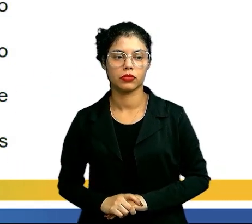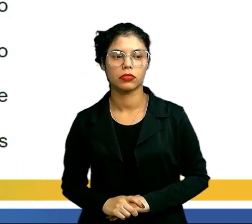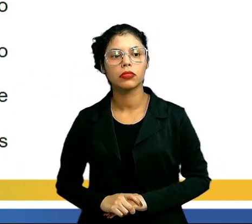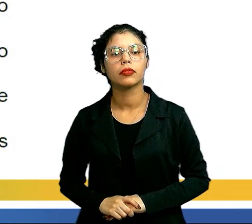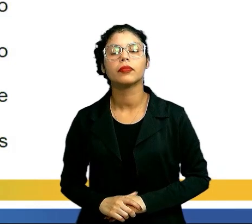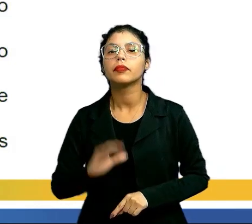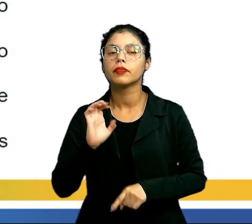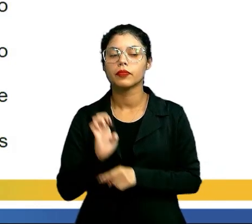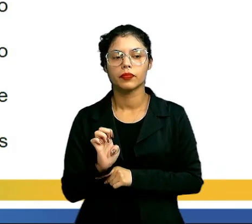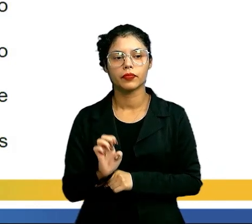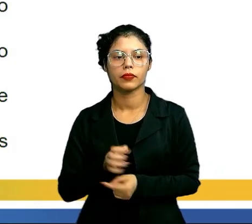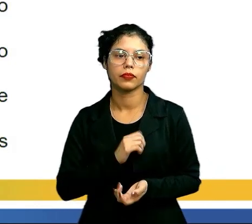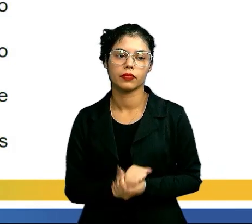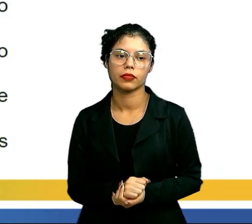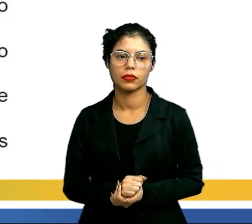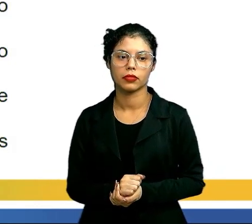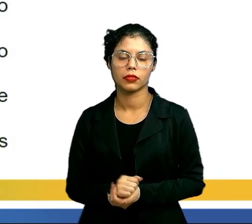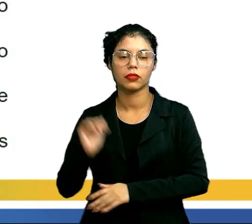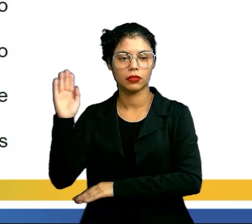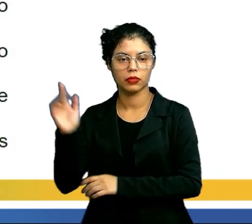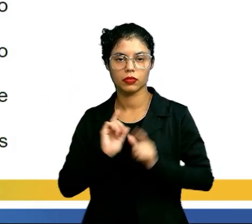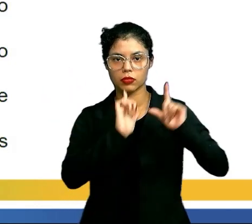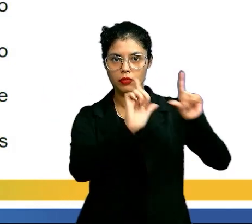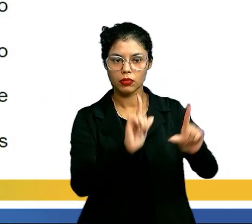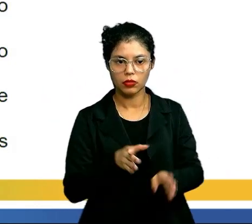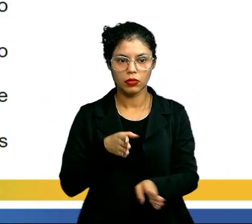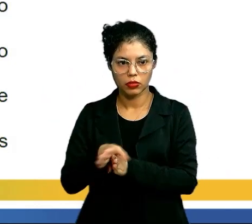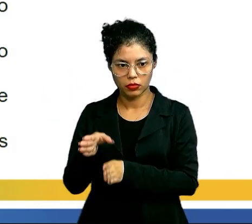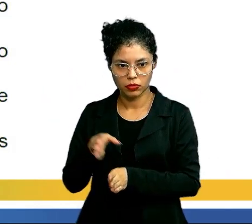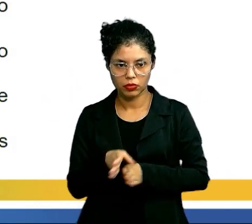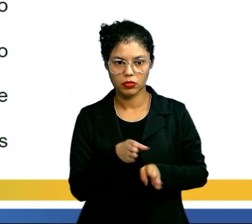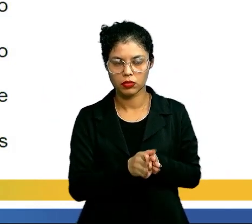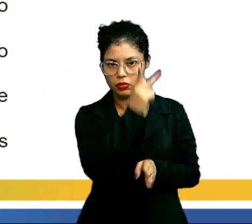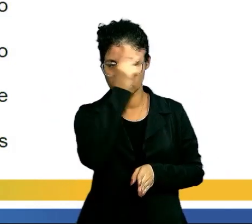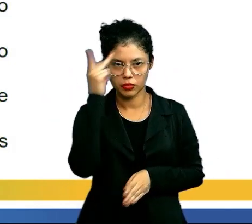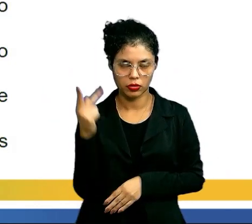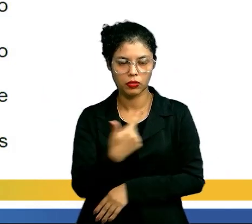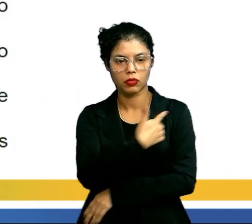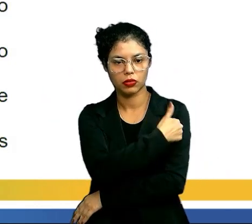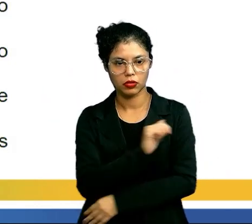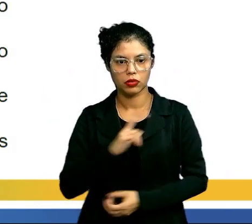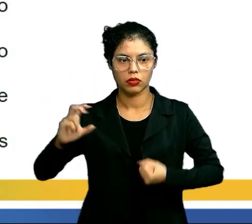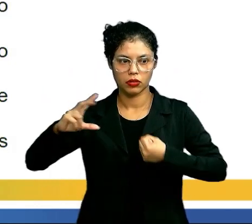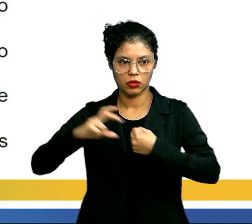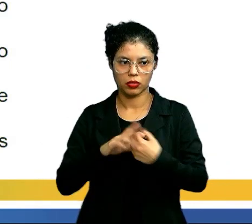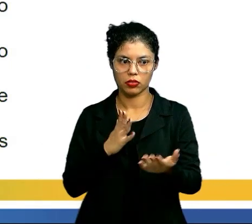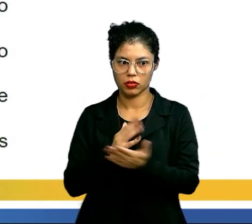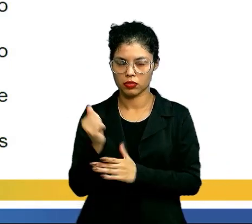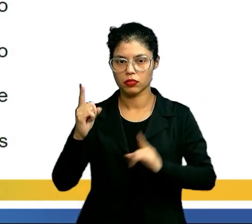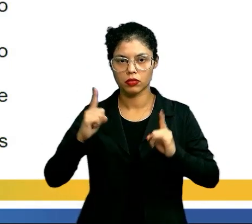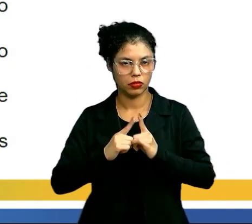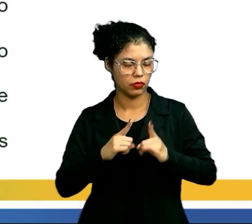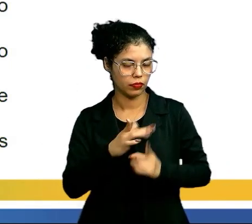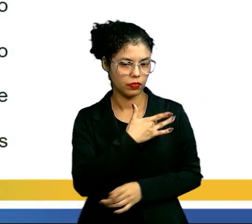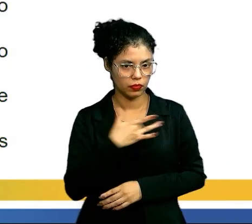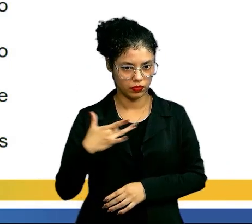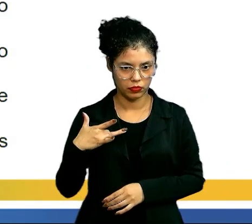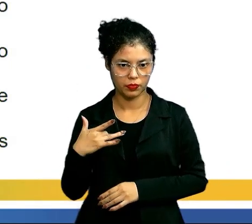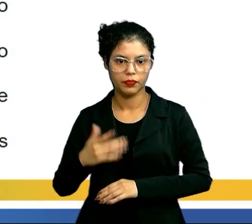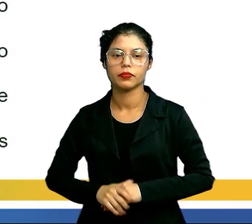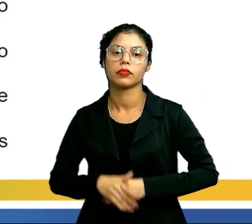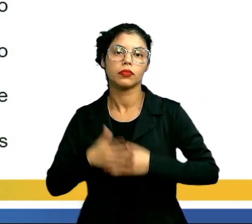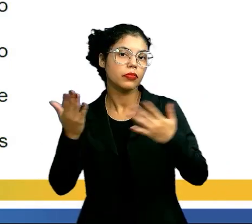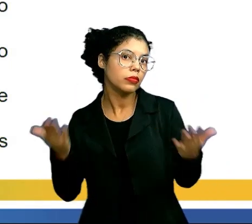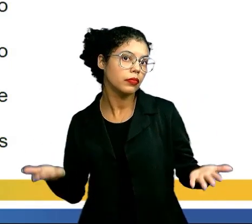capitais? Alternativa E. Das campanhas que estimulam a vacinação contra o vírus e a busca pelo serviço de saúde.